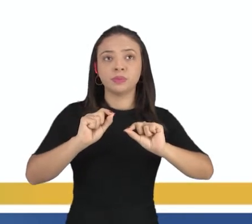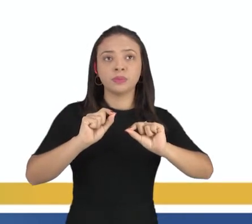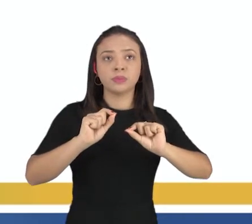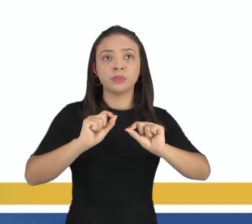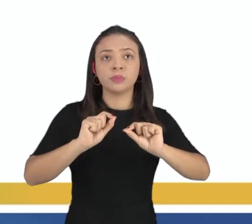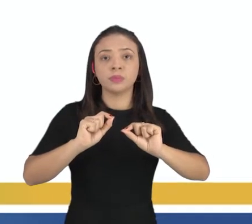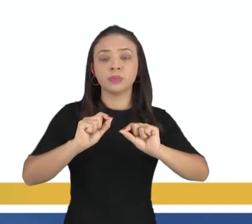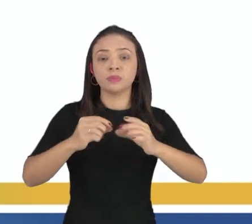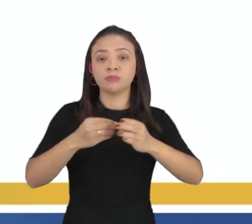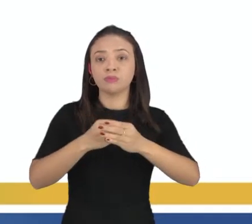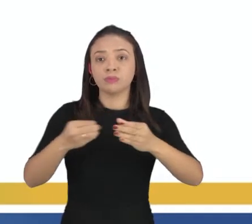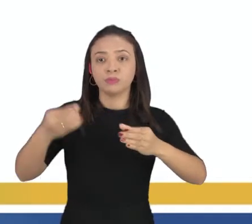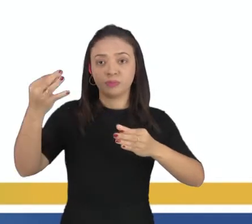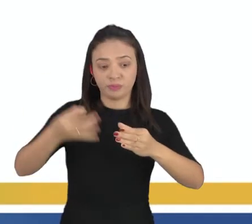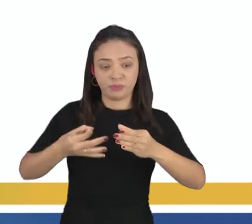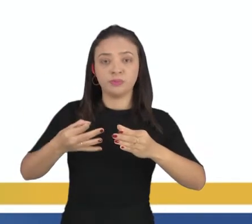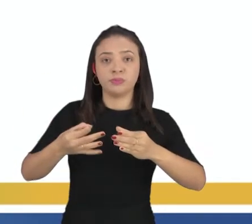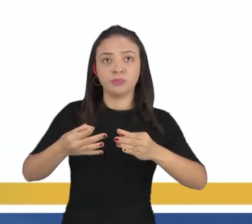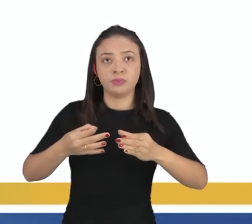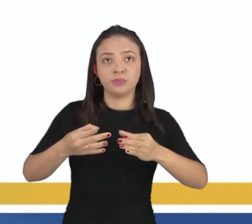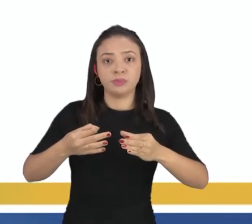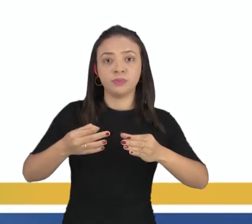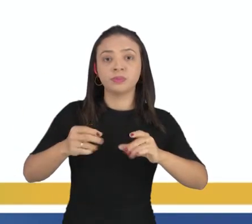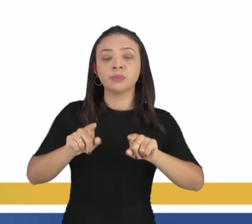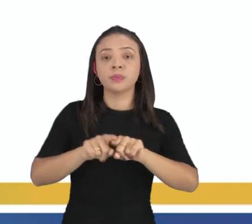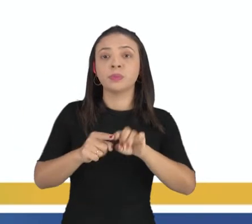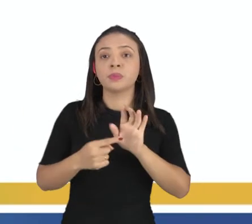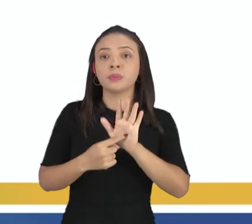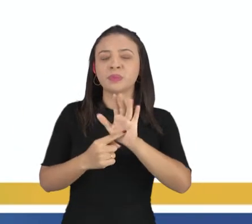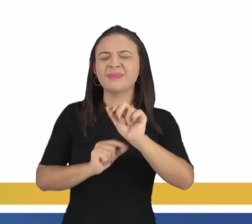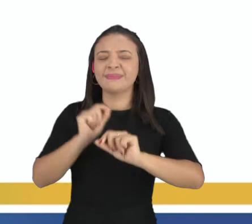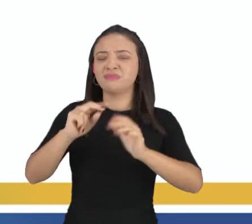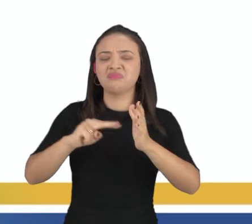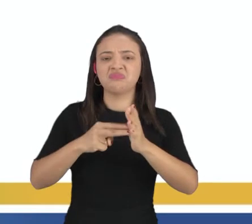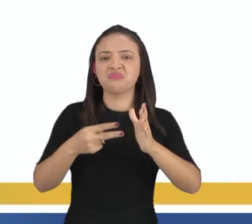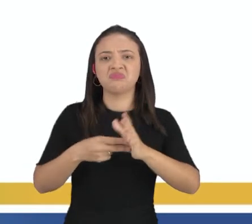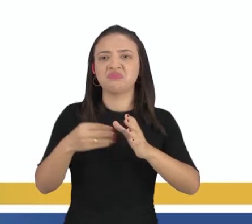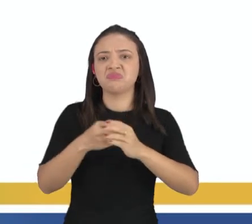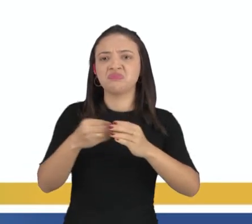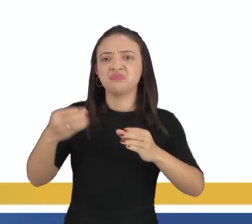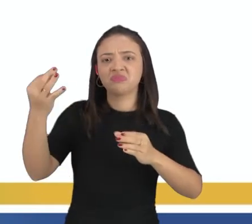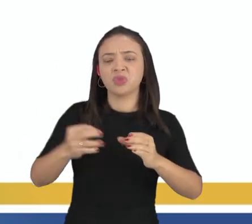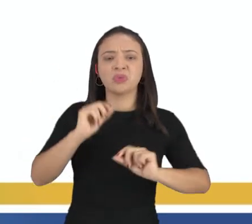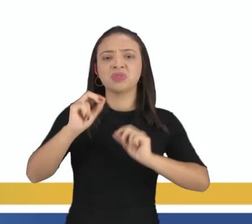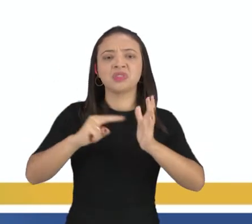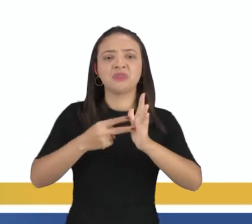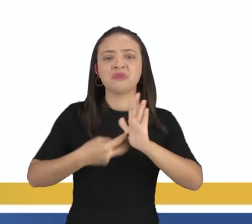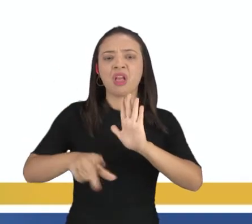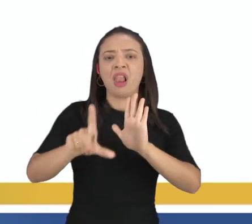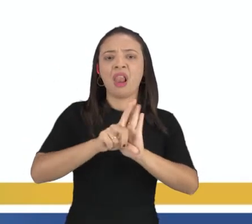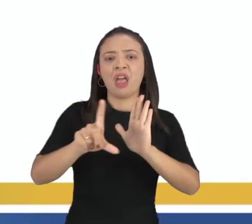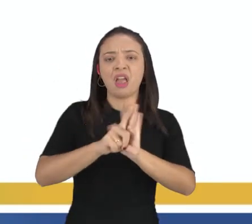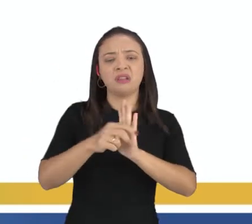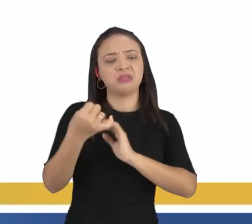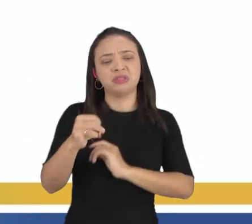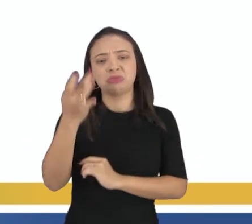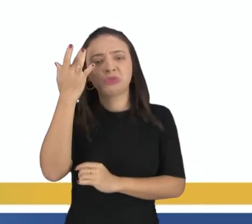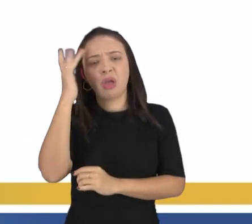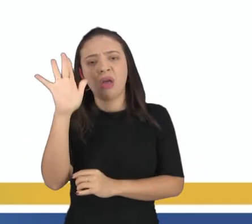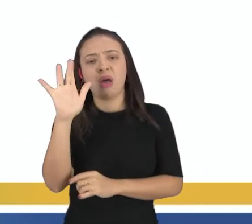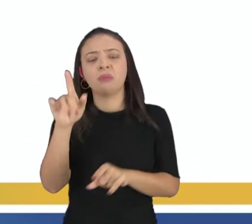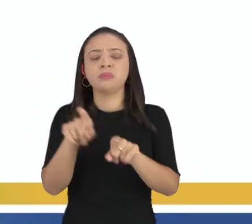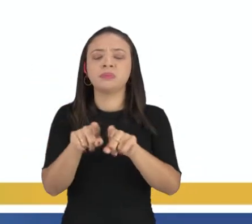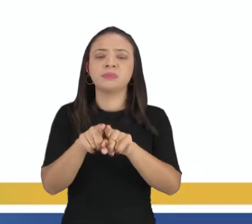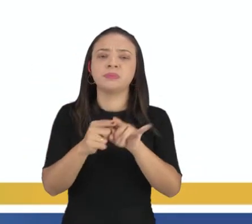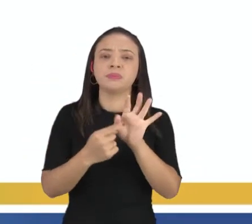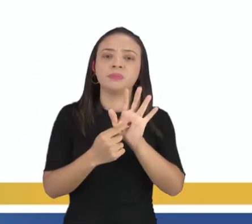quê? Sobre as cotas. E aí ele vai trazer o que é essa cota, o que é a lei da cota, para quem não sabe, para